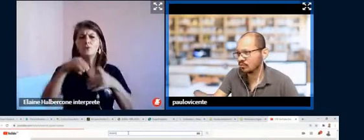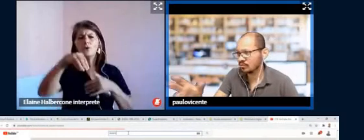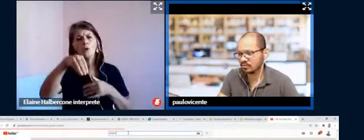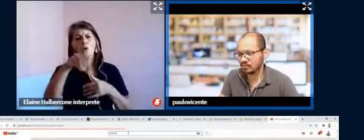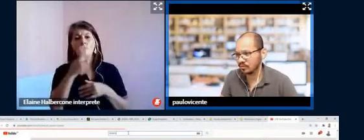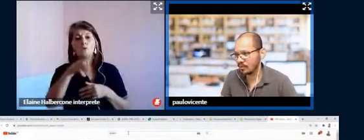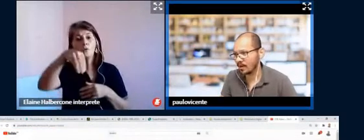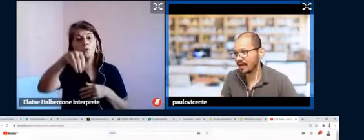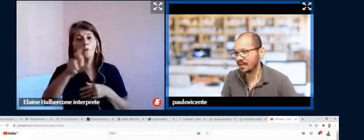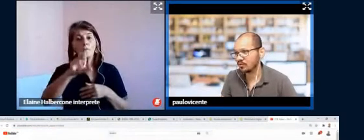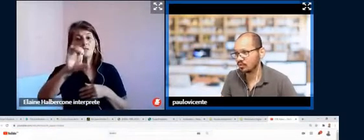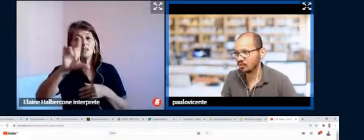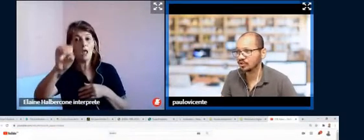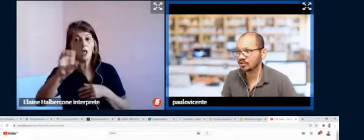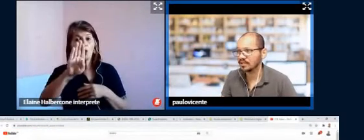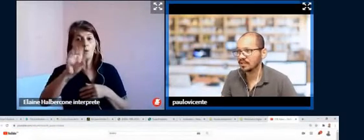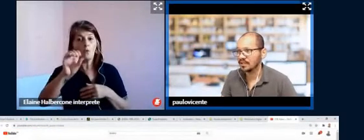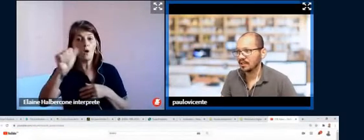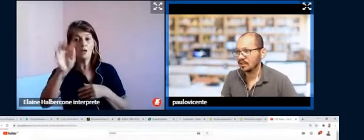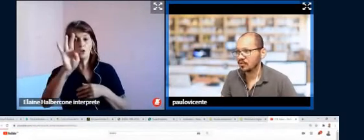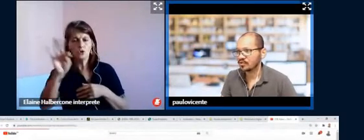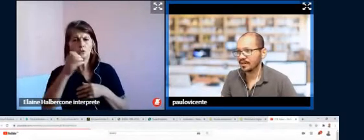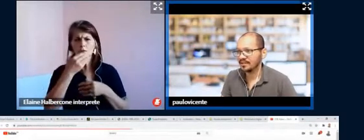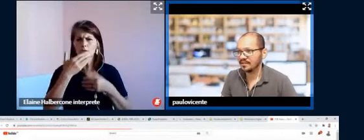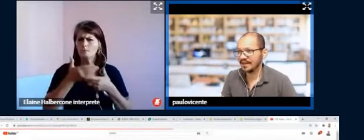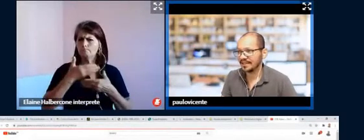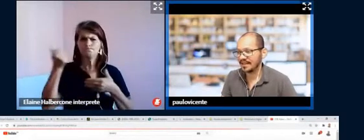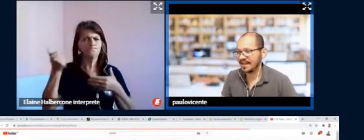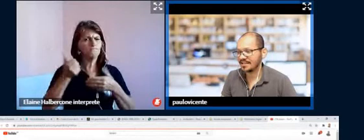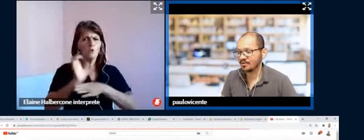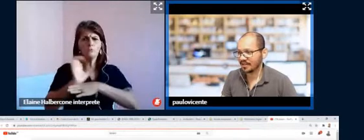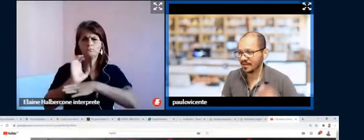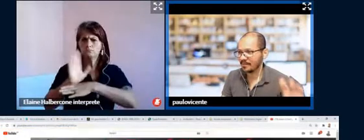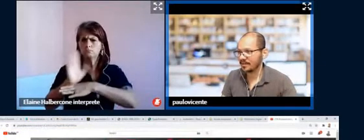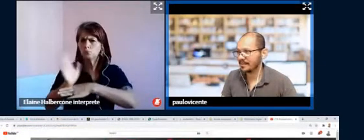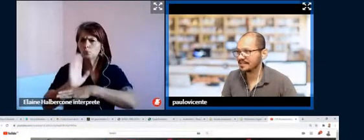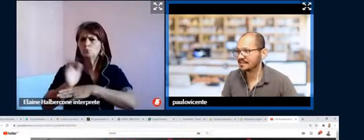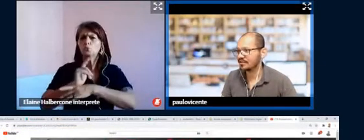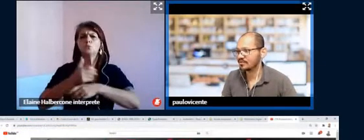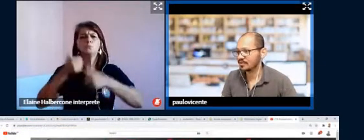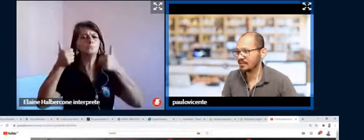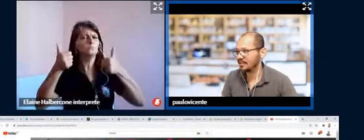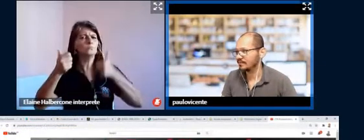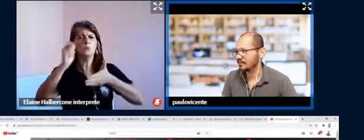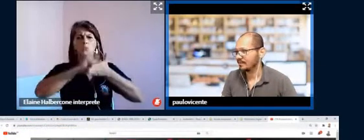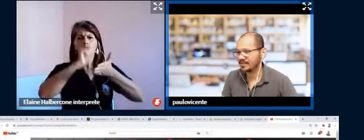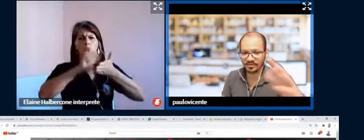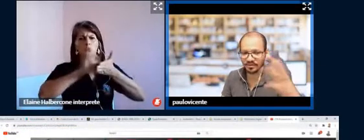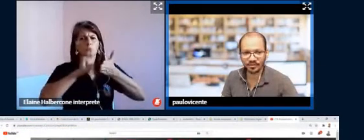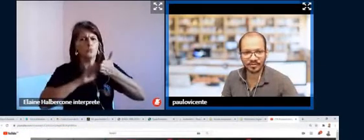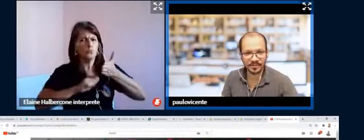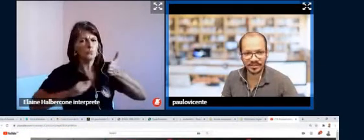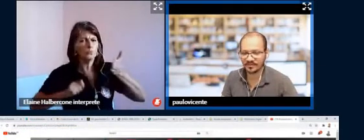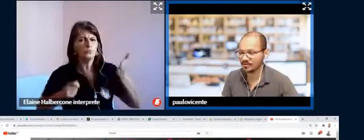Marcelo Boaro, que é o maior canal do YouTube hoje, né? Ele começou ali atrás, meu canal na época tinha mais inscritos do que o dele,